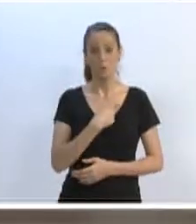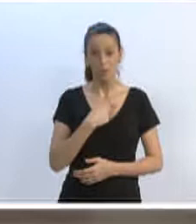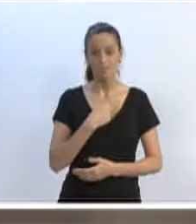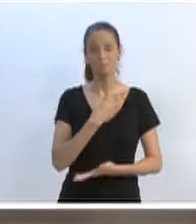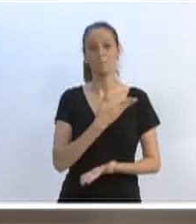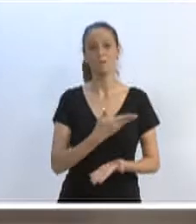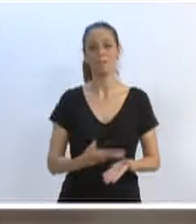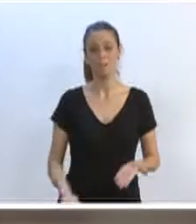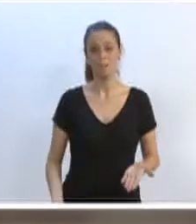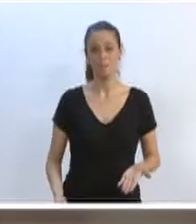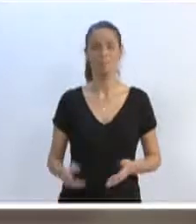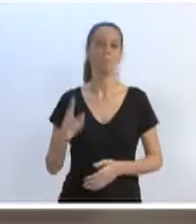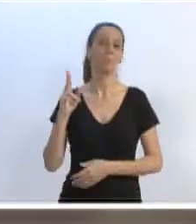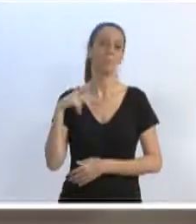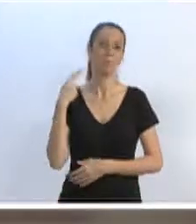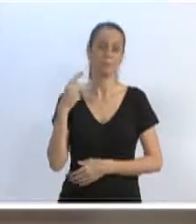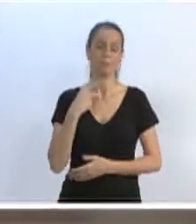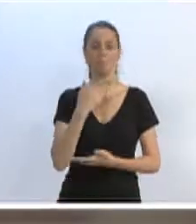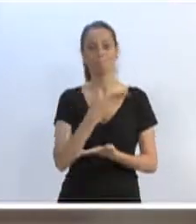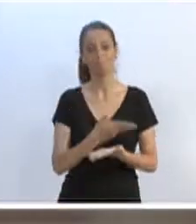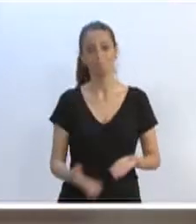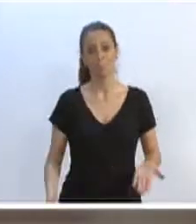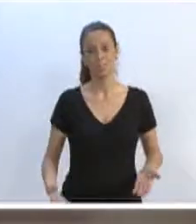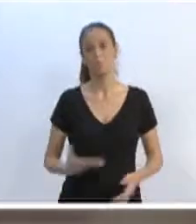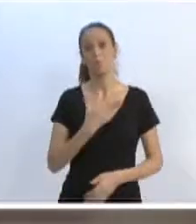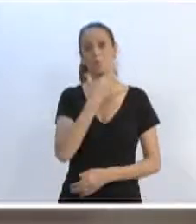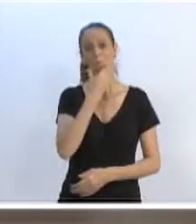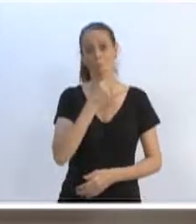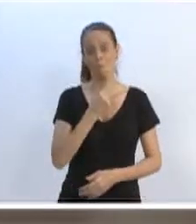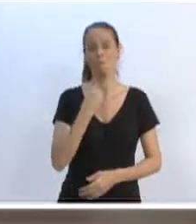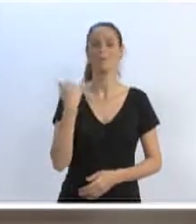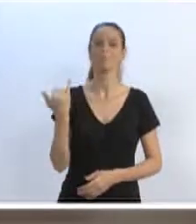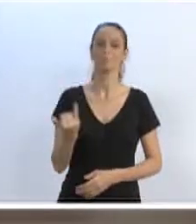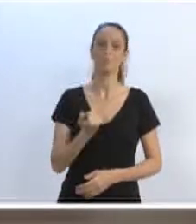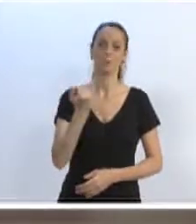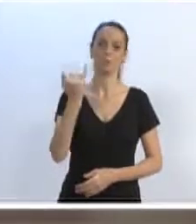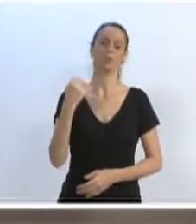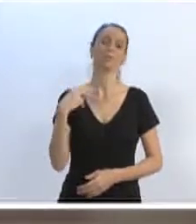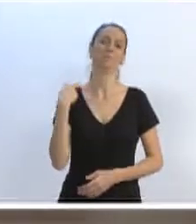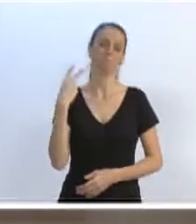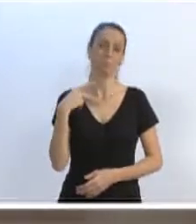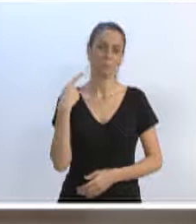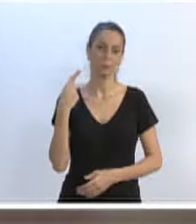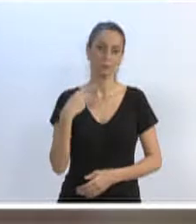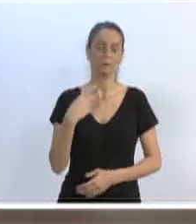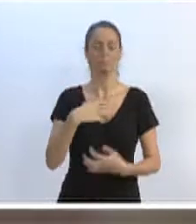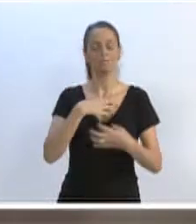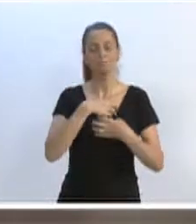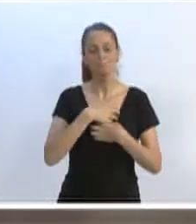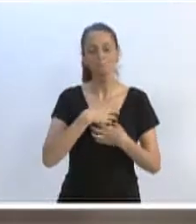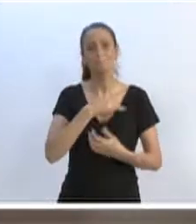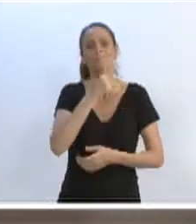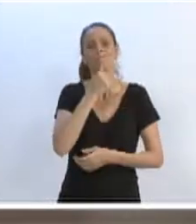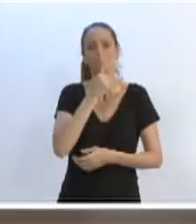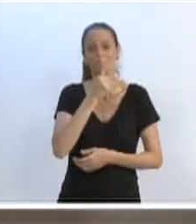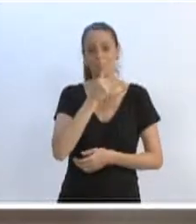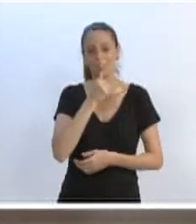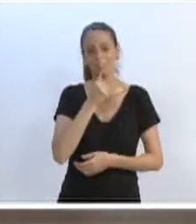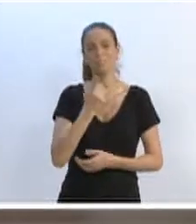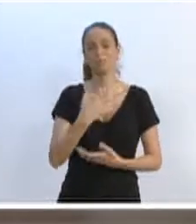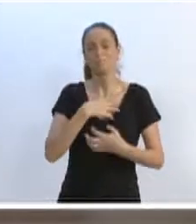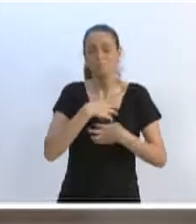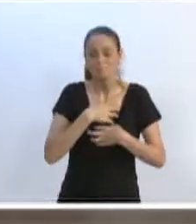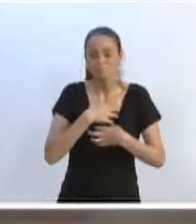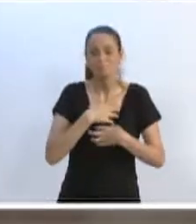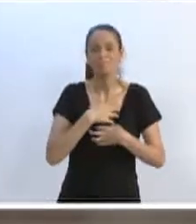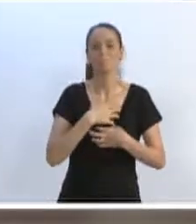quero deixar aqui reiterar os meus votos de pesar a toda a família e a todos os amigos do